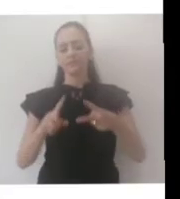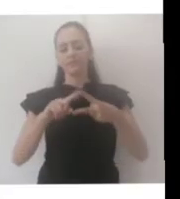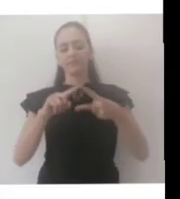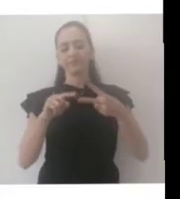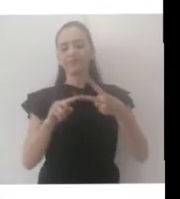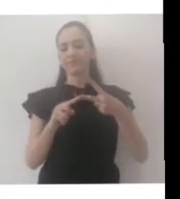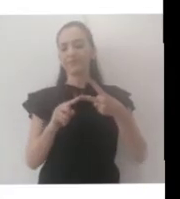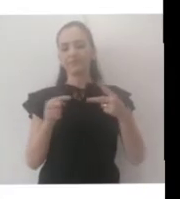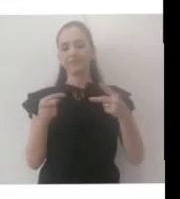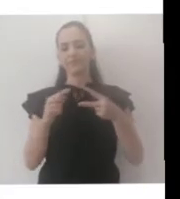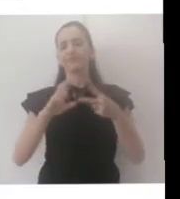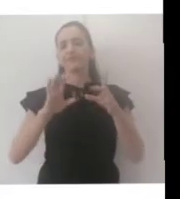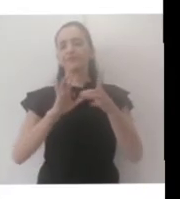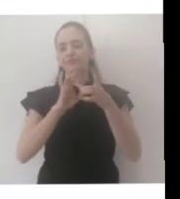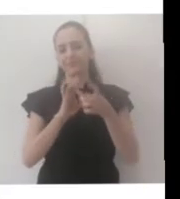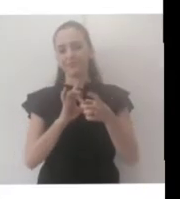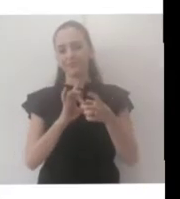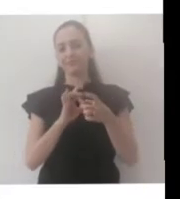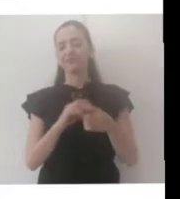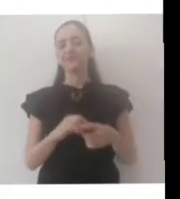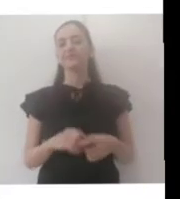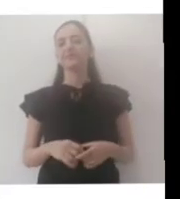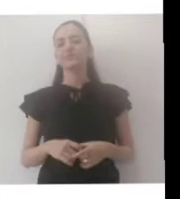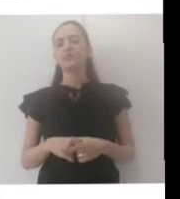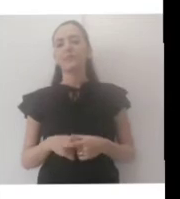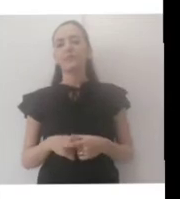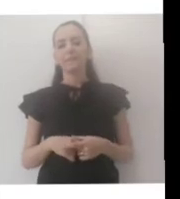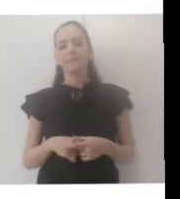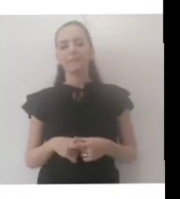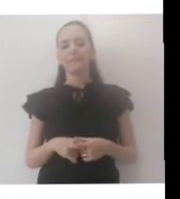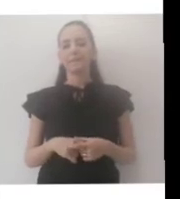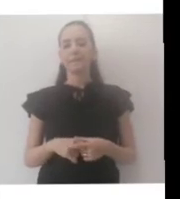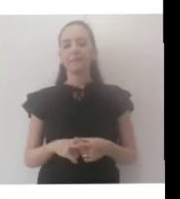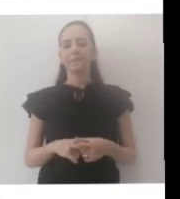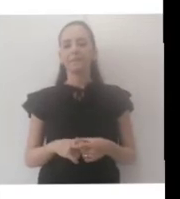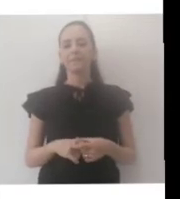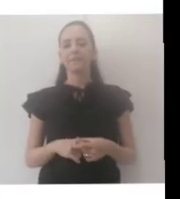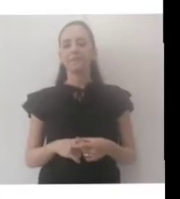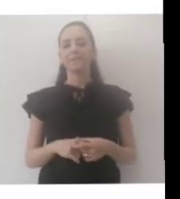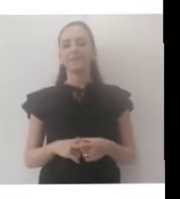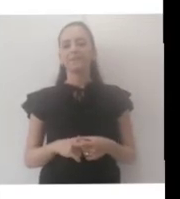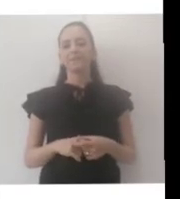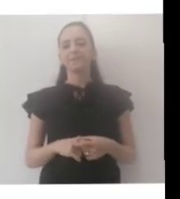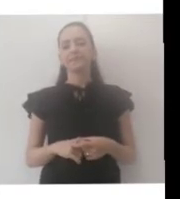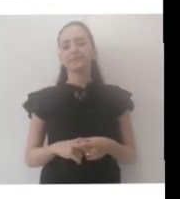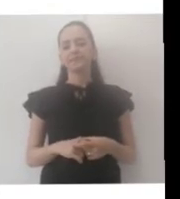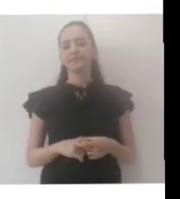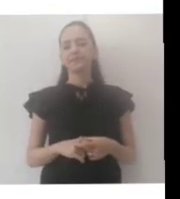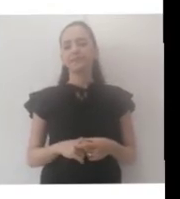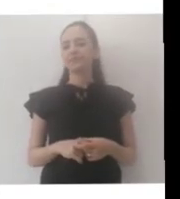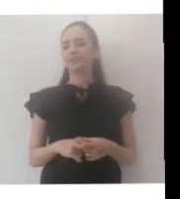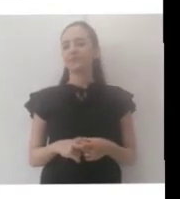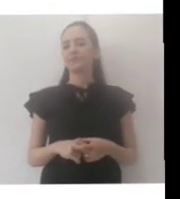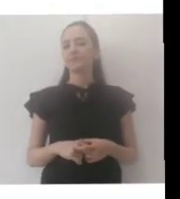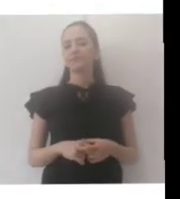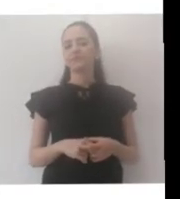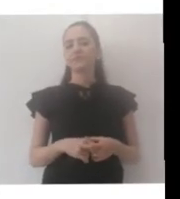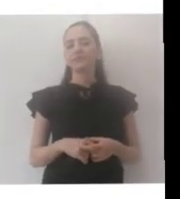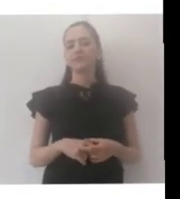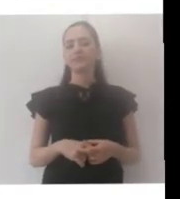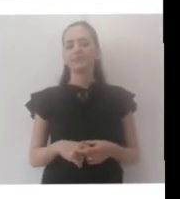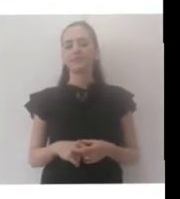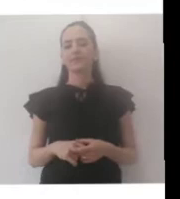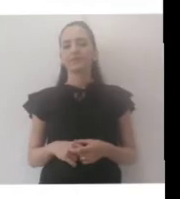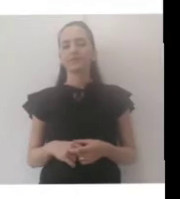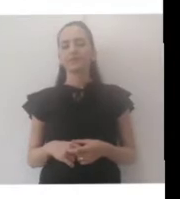interdependentes, ou seja, uma depende da outra para acontecer. A criança não podia construir a relação